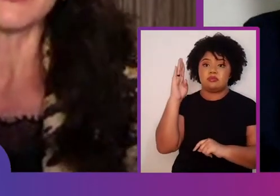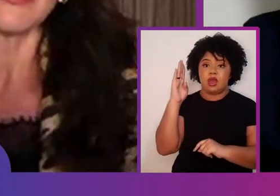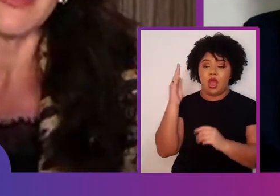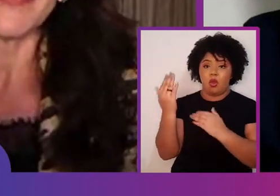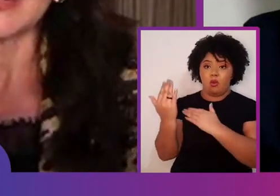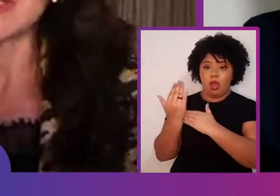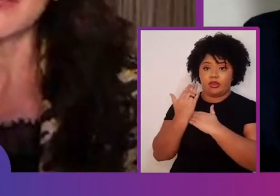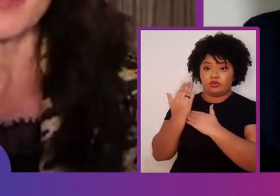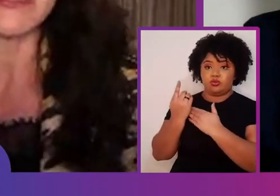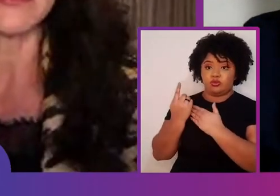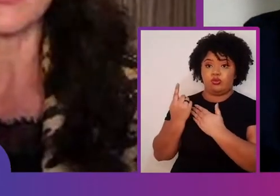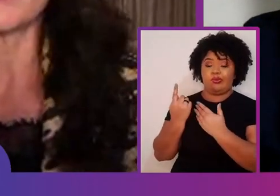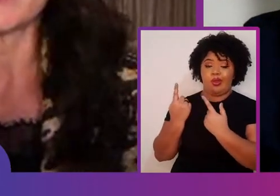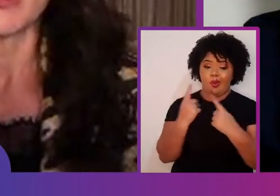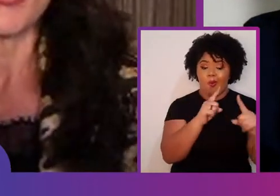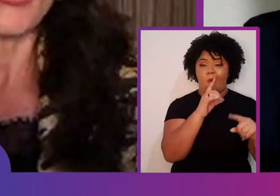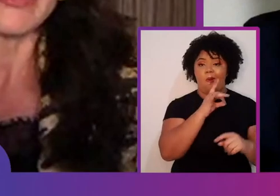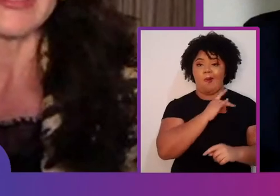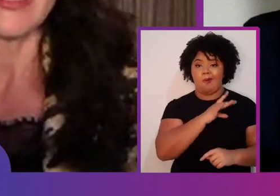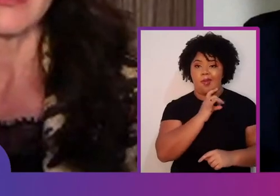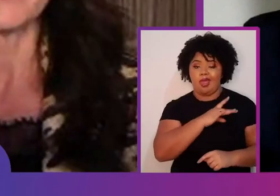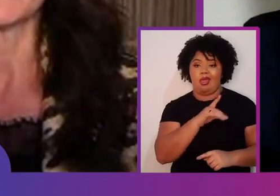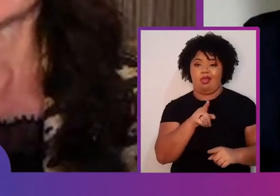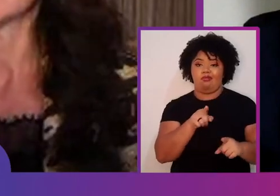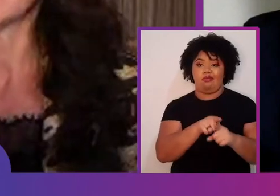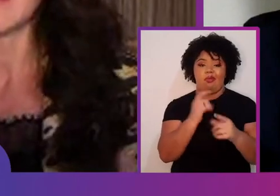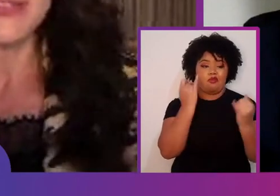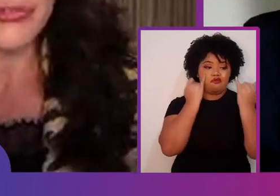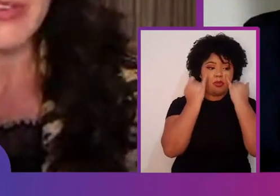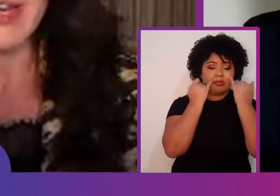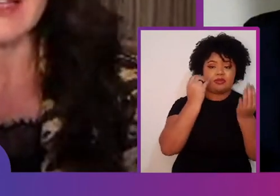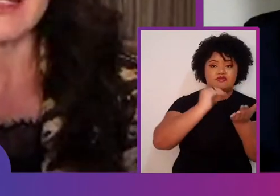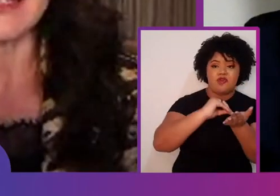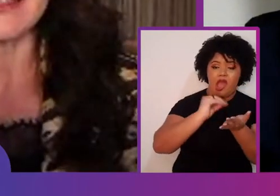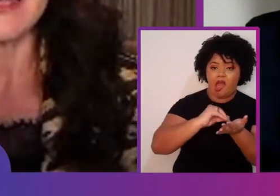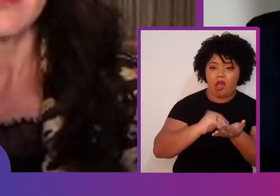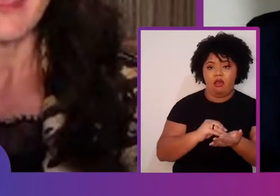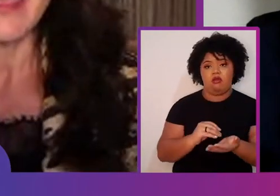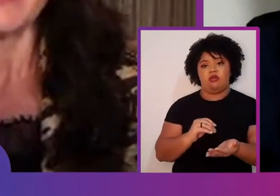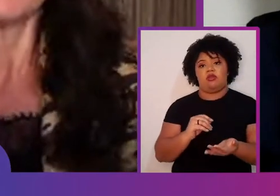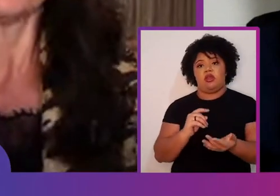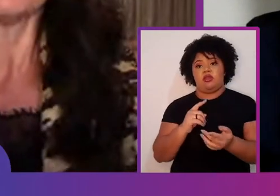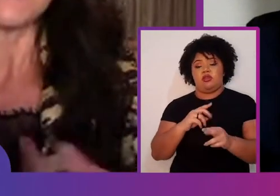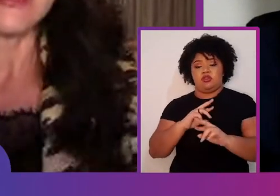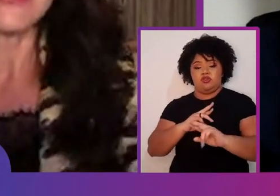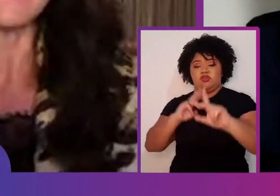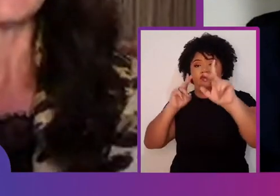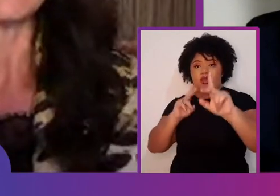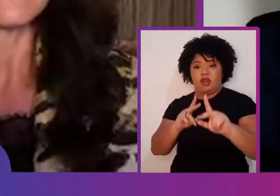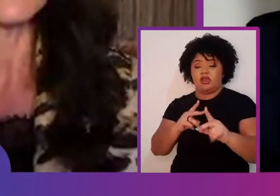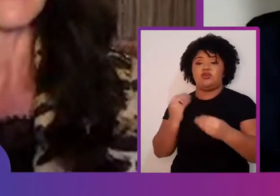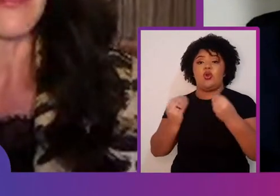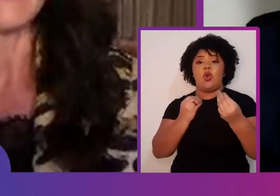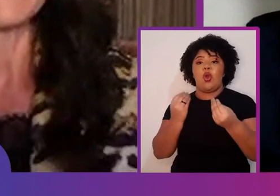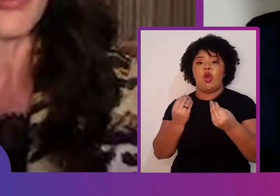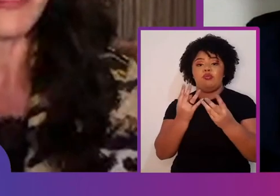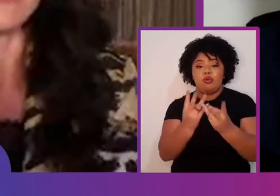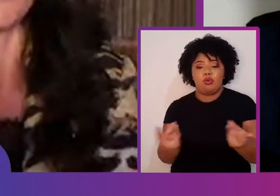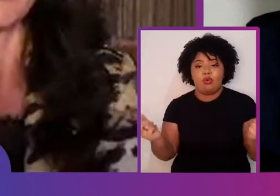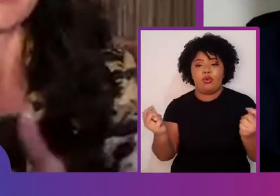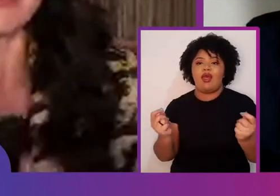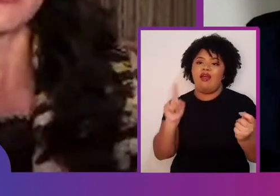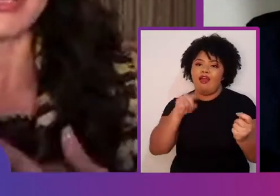medos, contra a desinformação, contra as diferenças é você